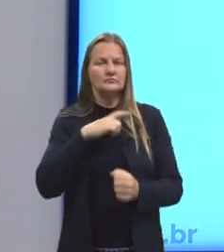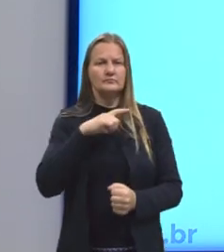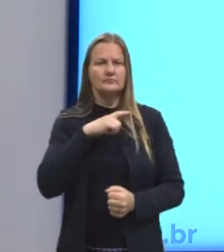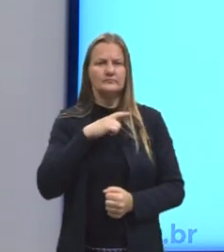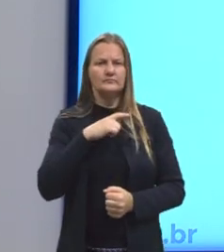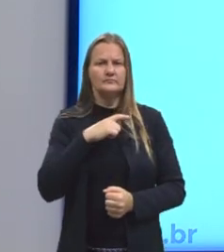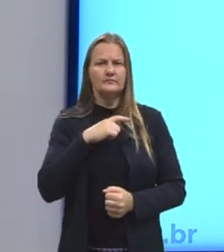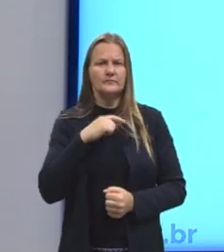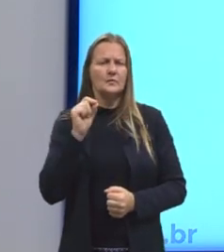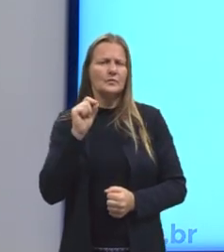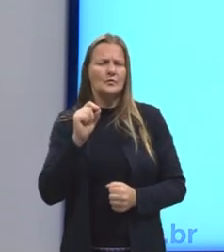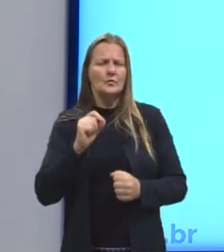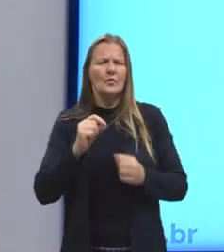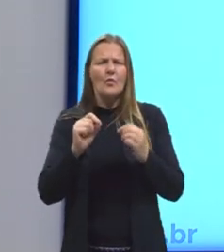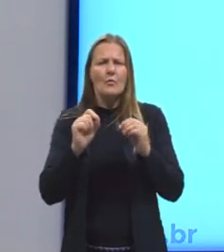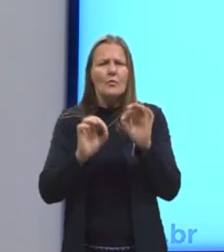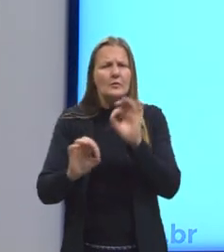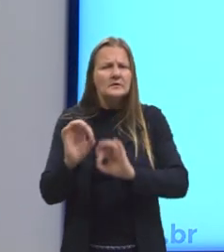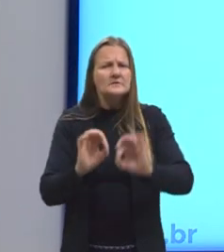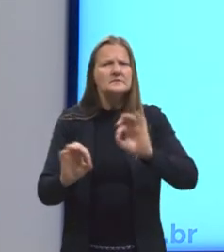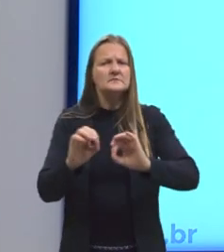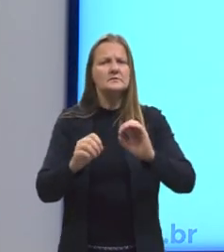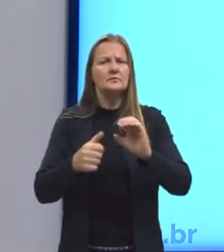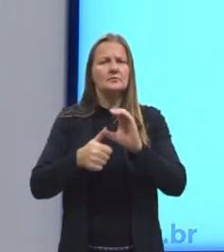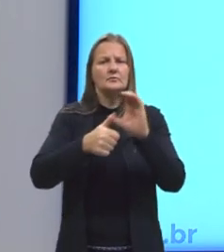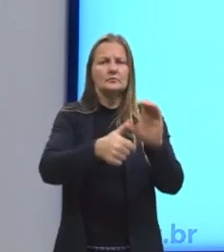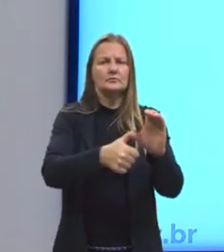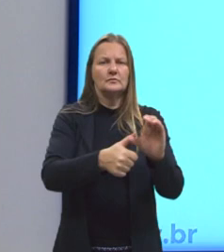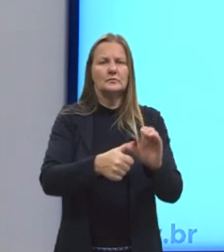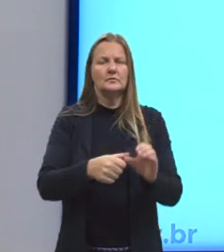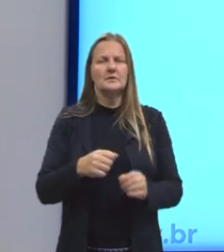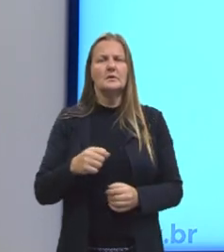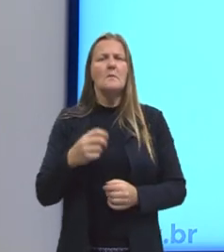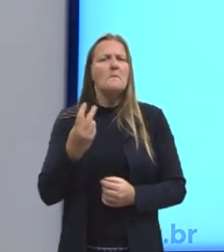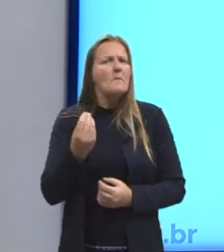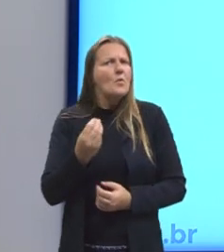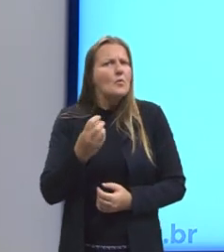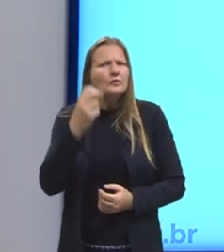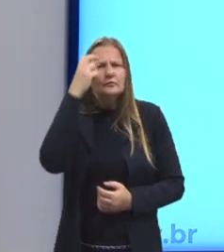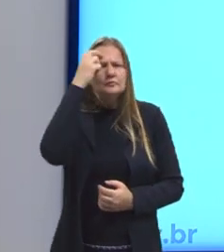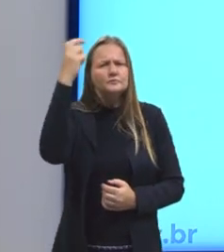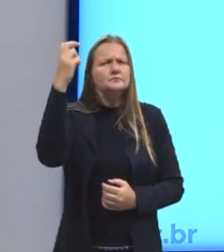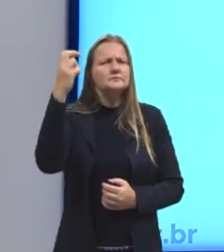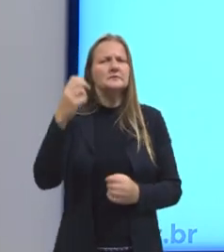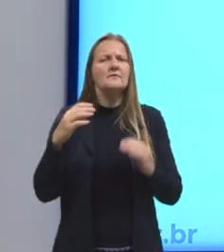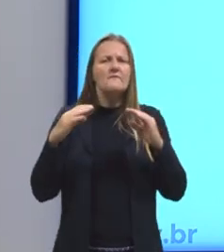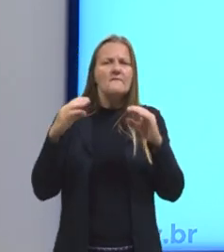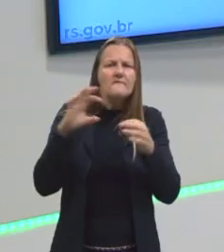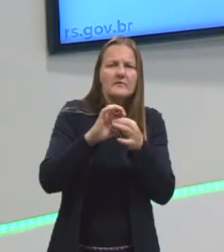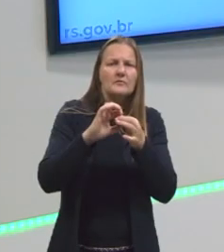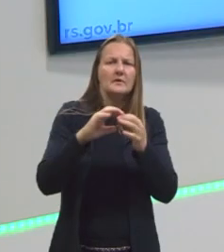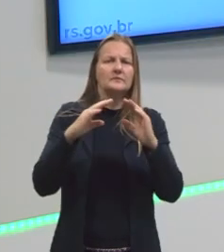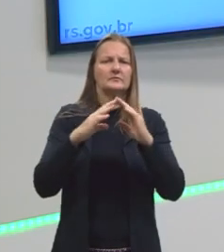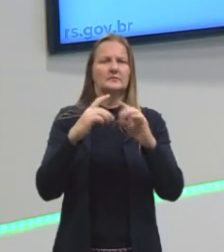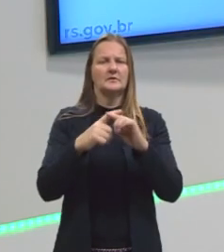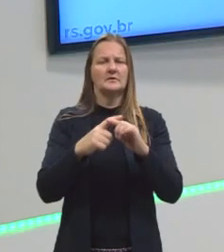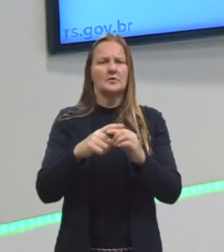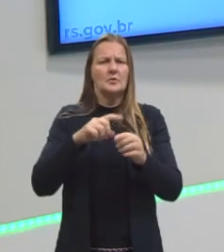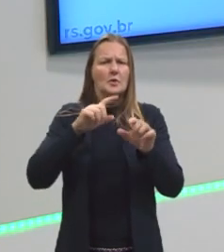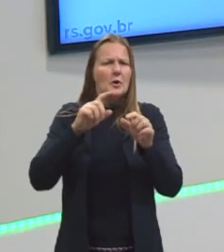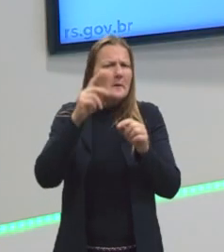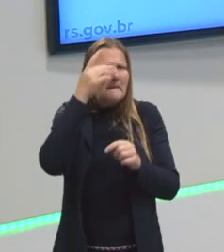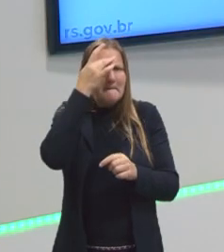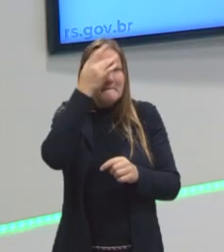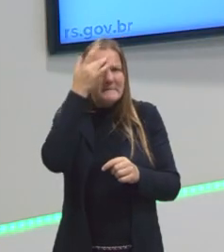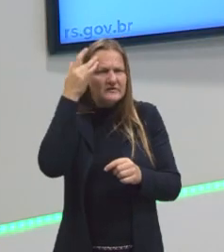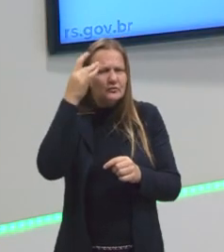a consolidação do cristianismo os intelectuais ligados à igreja as pessoas equilibradas que algum